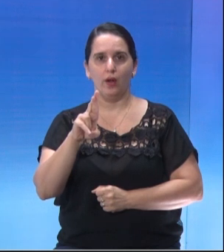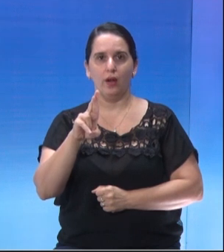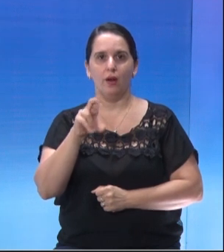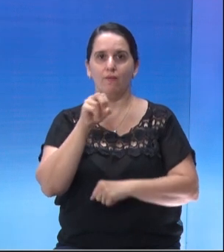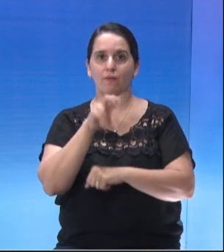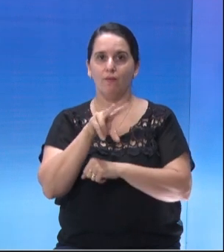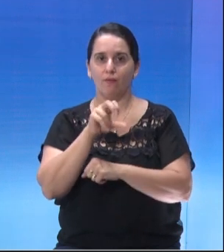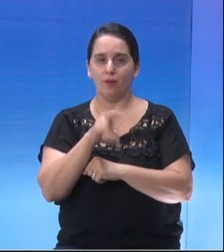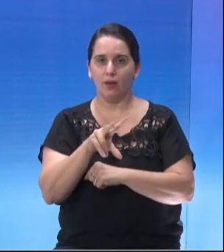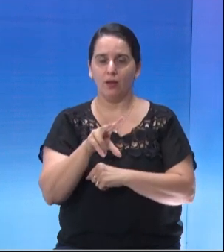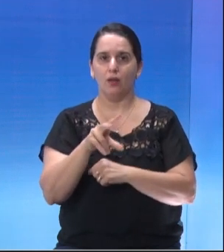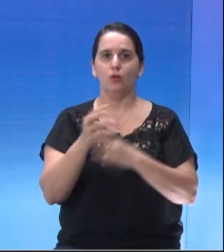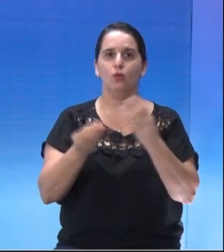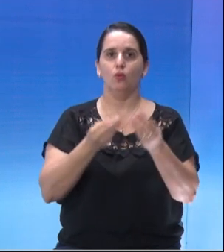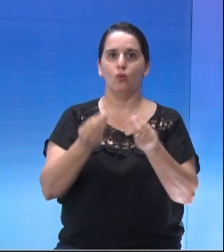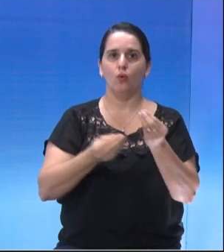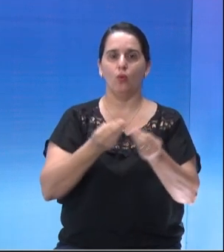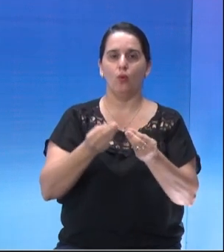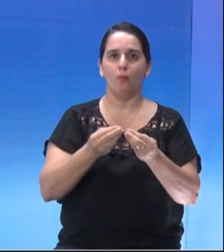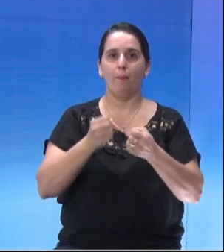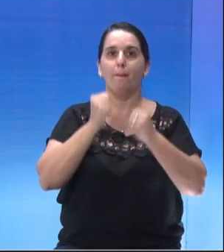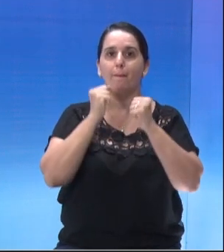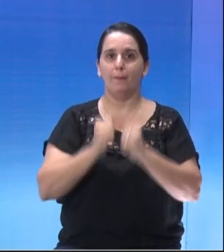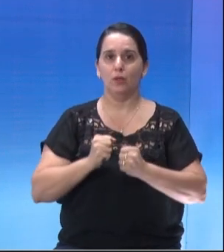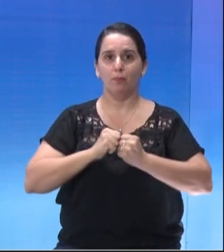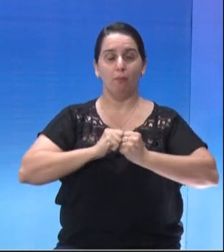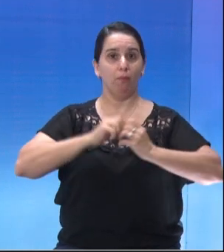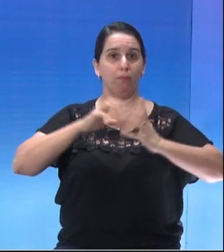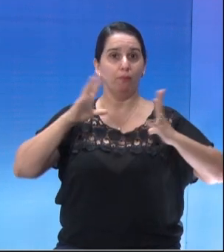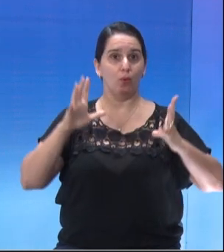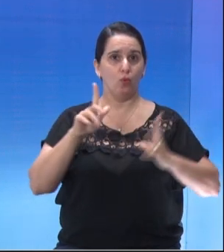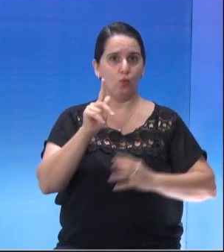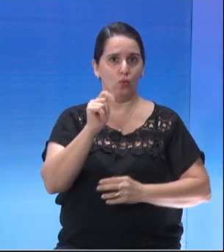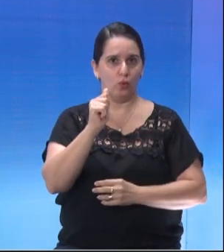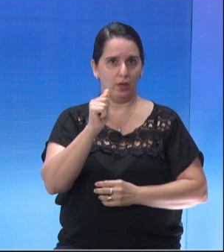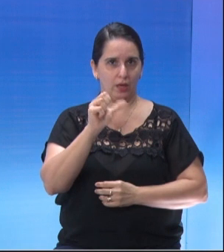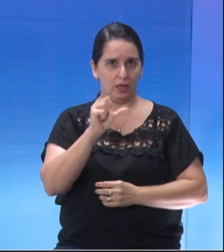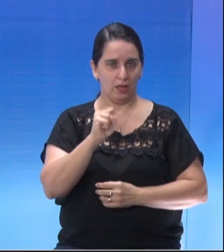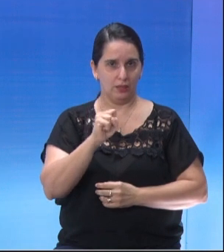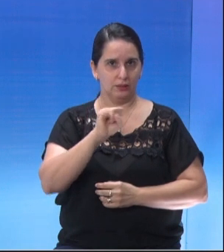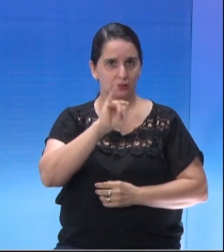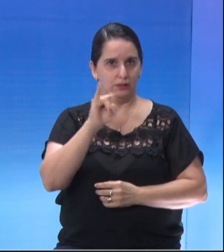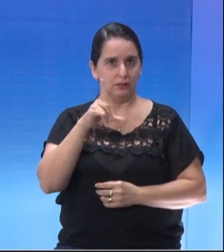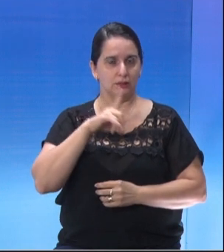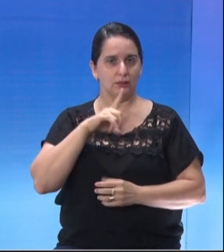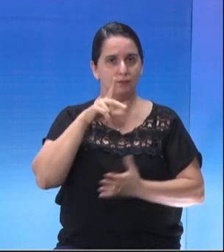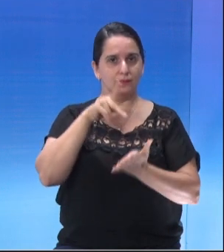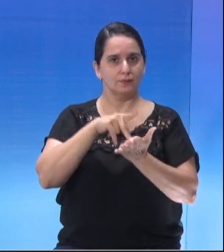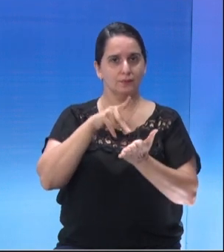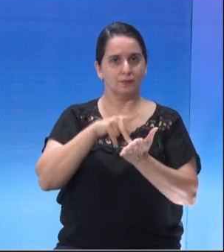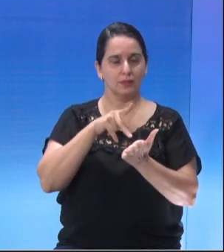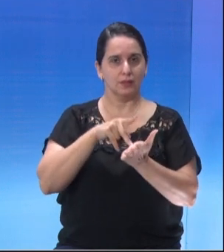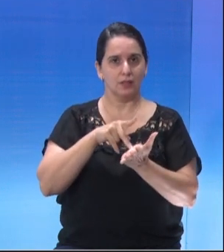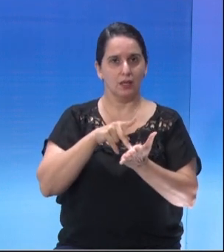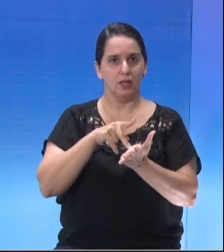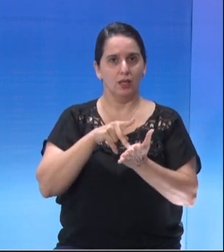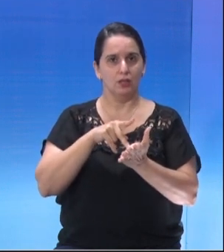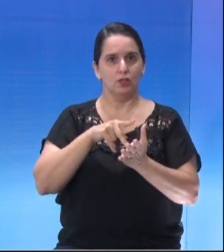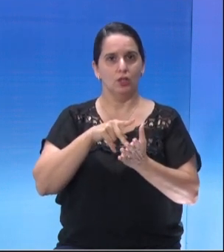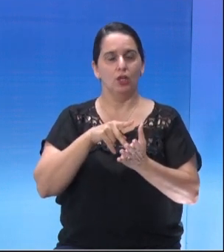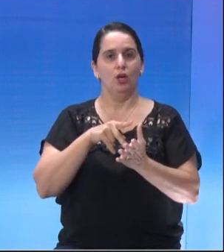combinado com outras substâncias, ele pode ser explosivo. Então, caso isso seja realidade, um simples fato